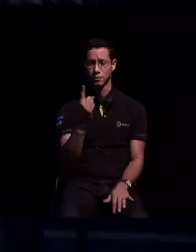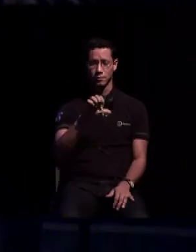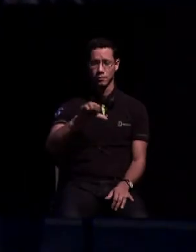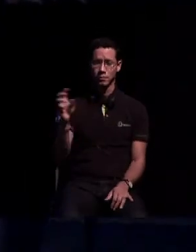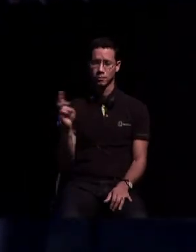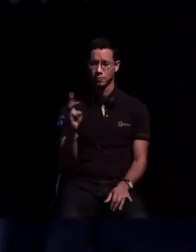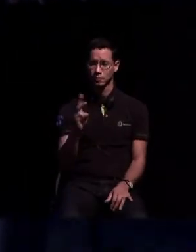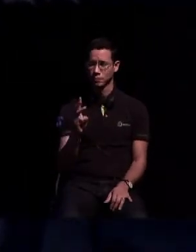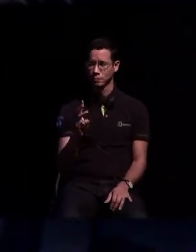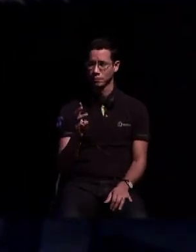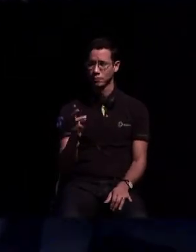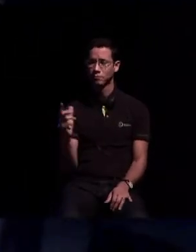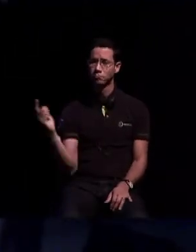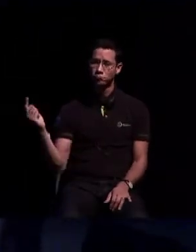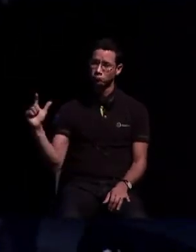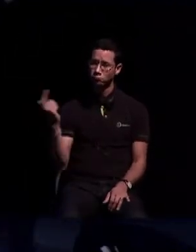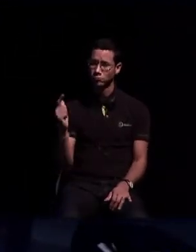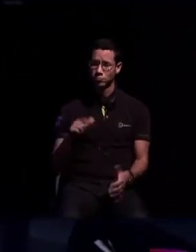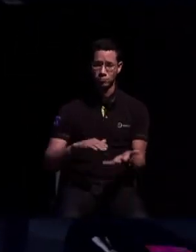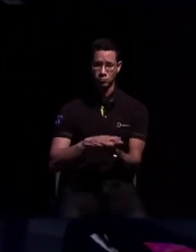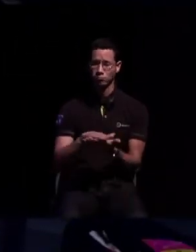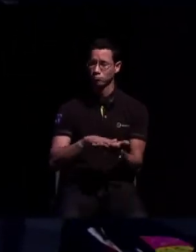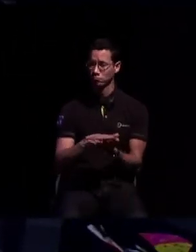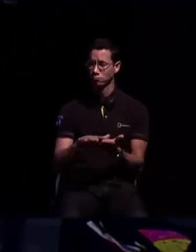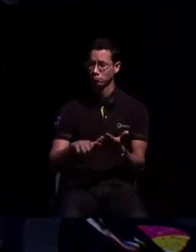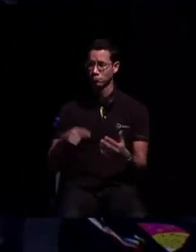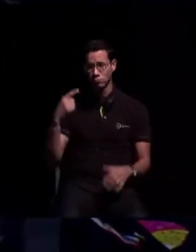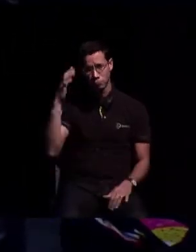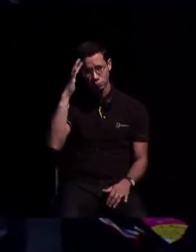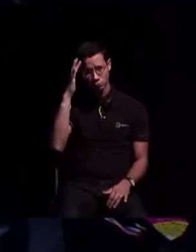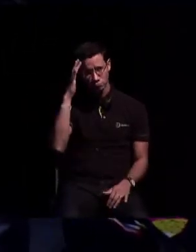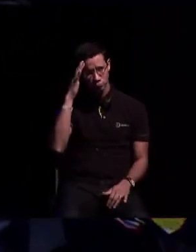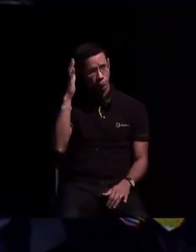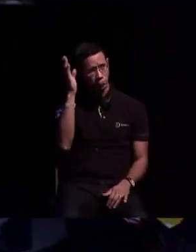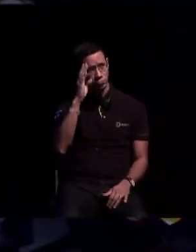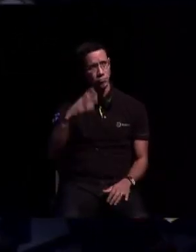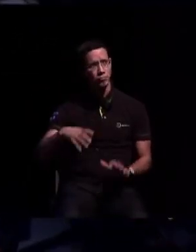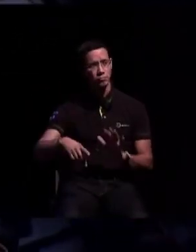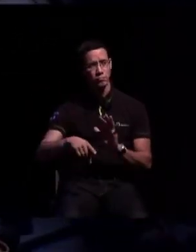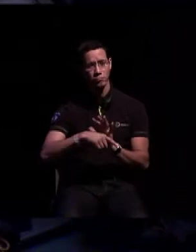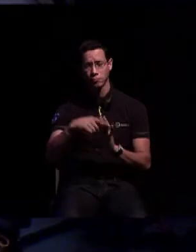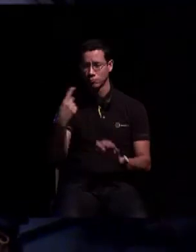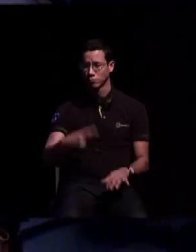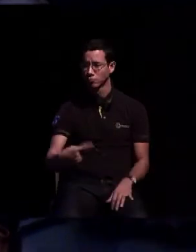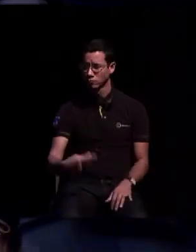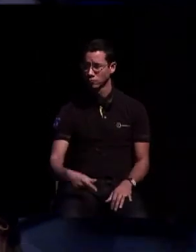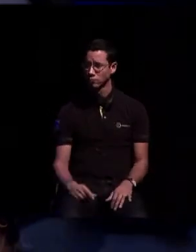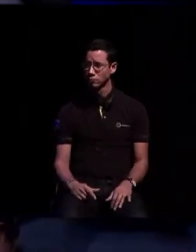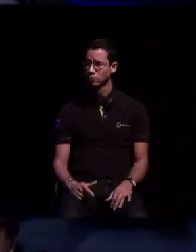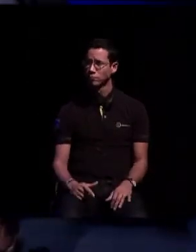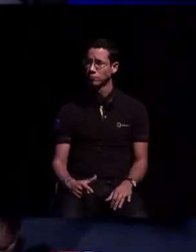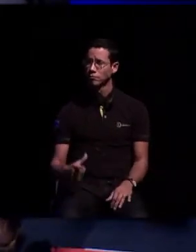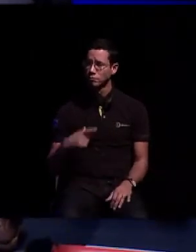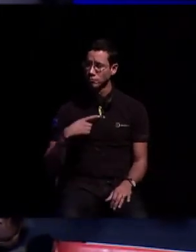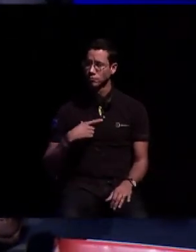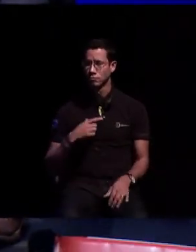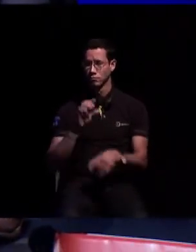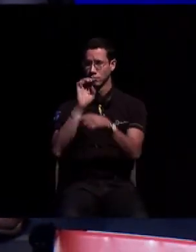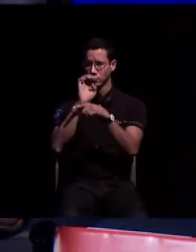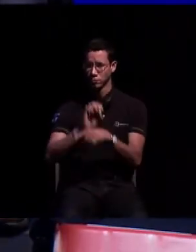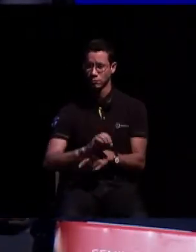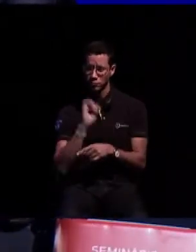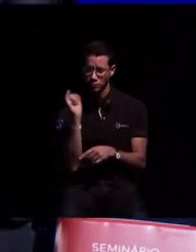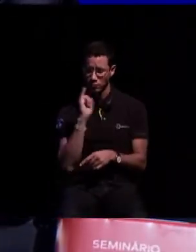tinha nenhuma concepção de nacionalidade. Não? Existiam aqui estados importantes, Rio Grande do Sul,